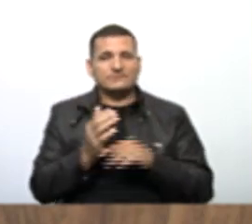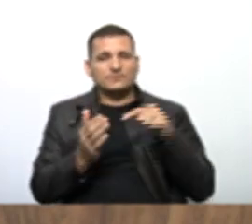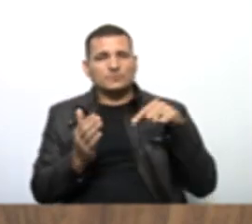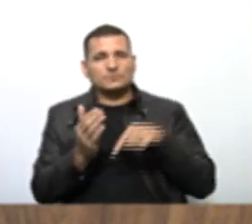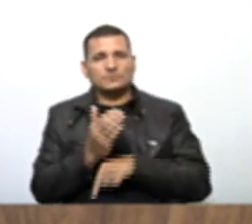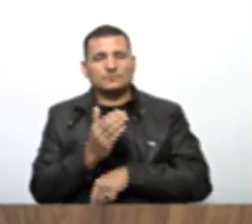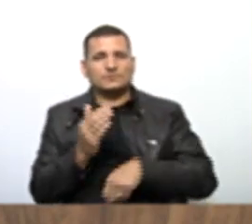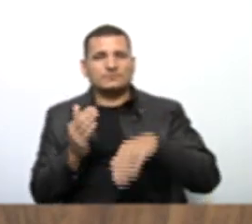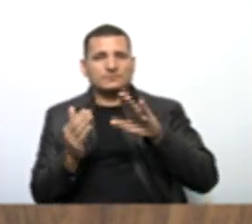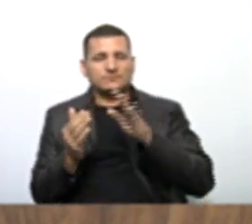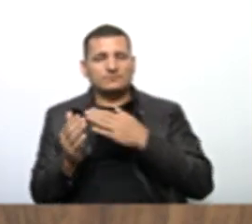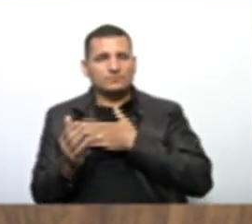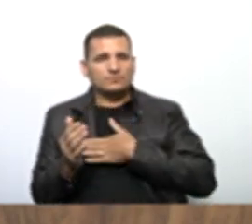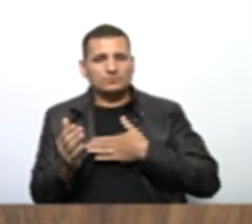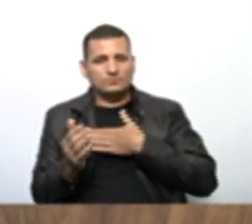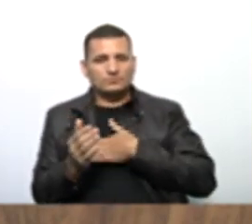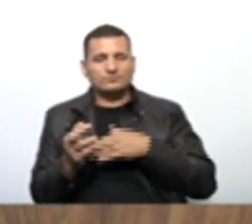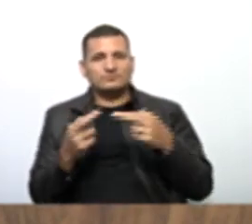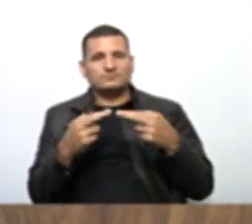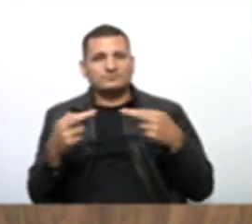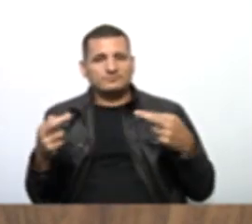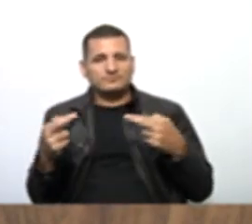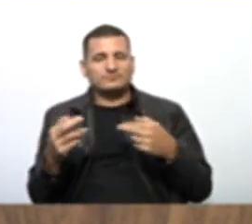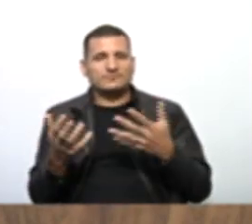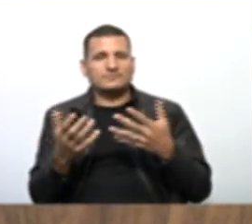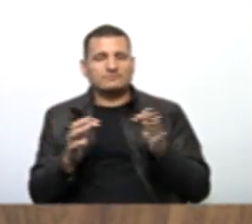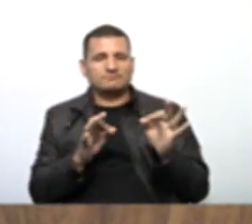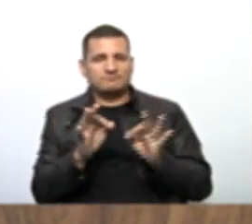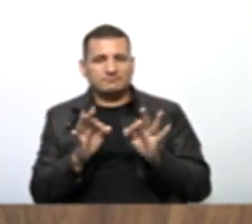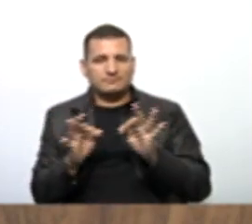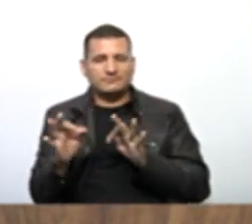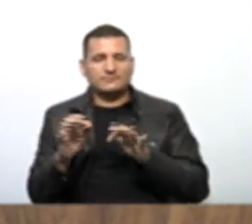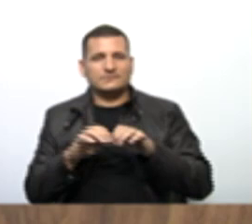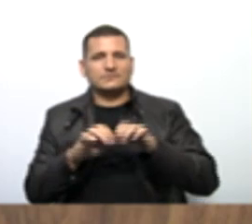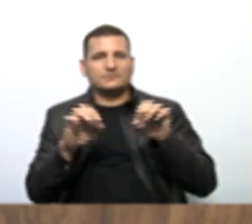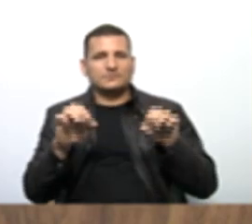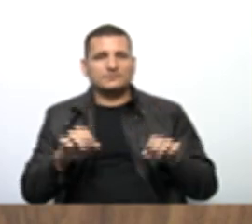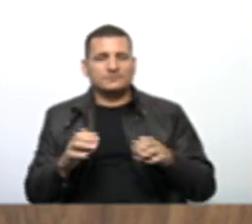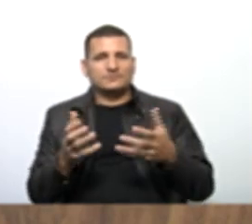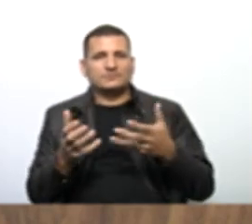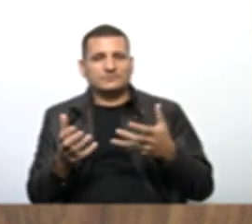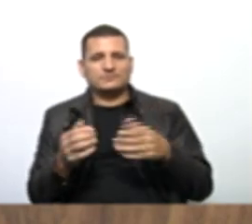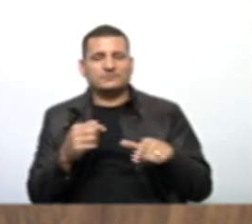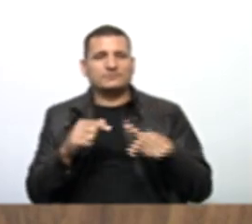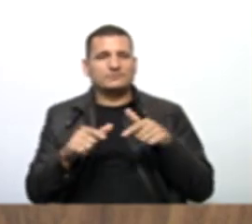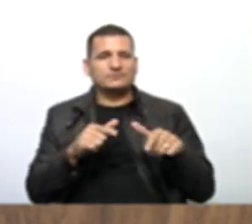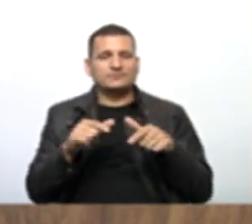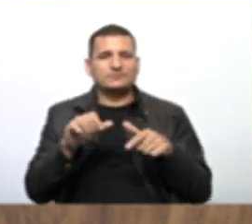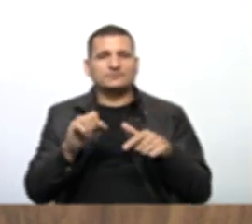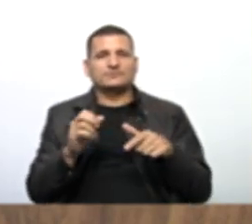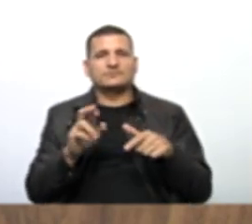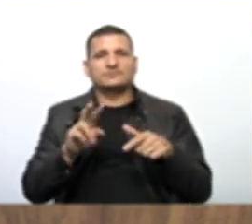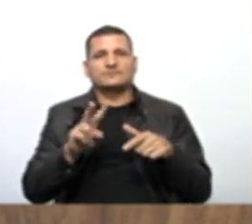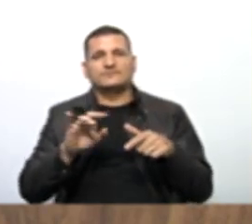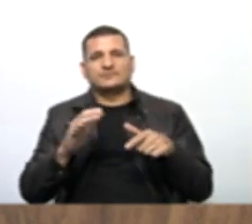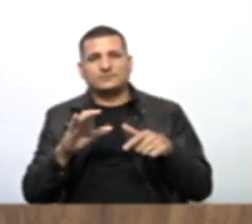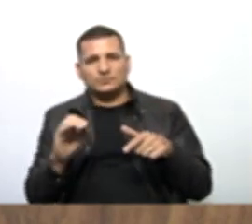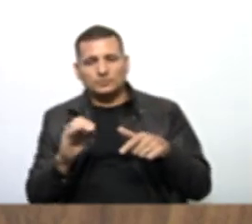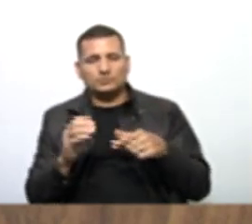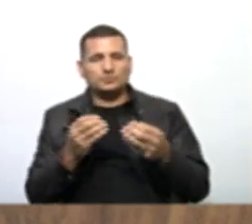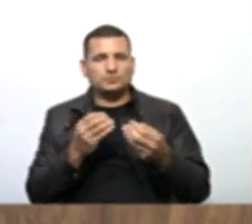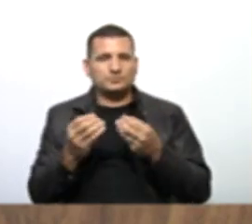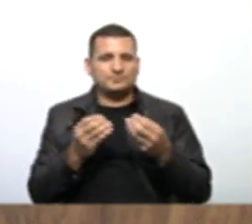na área e gostou e assim eu quero montar estruturas quer prover serviços que a gente nem fala muito em serviço só que não